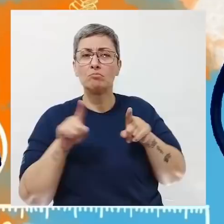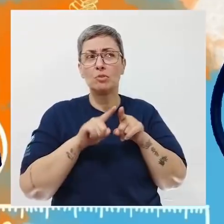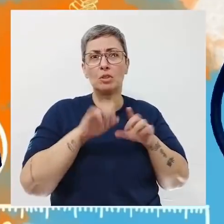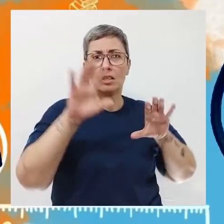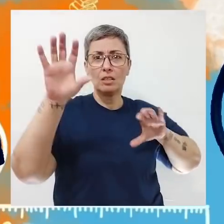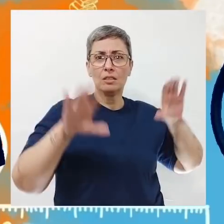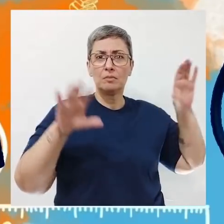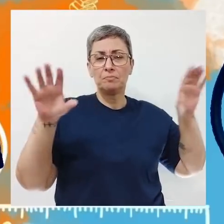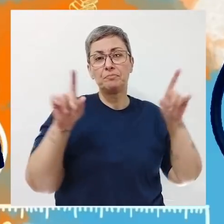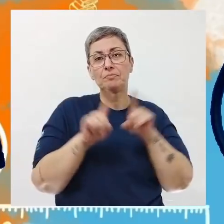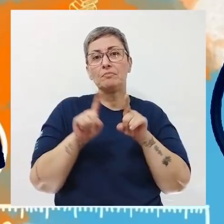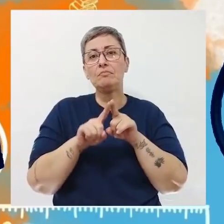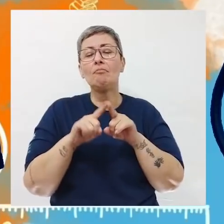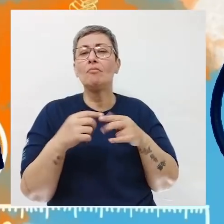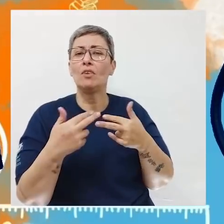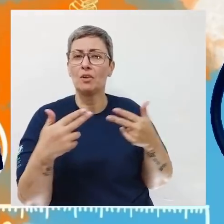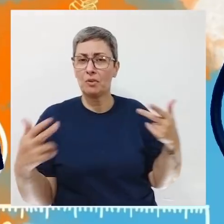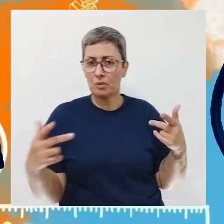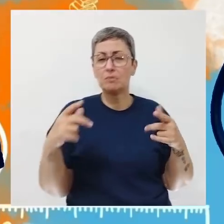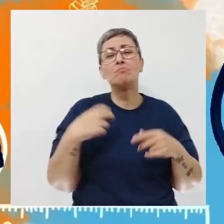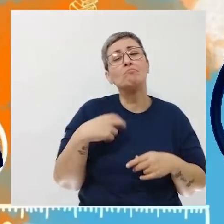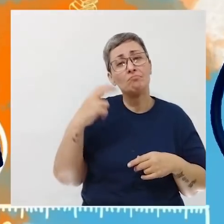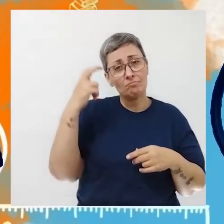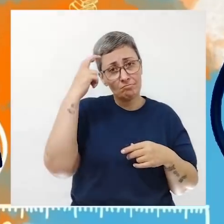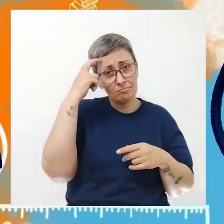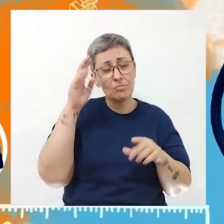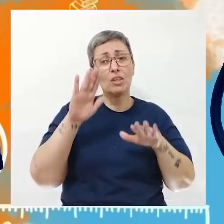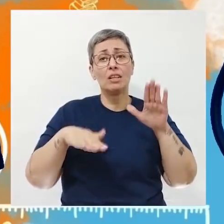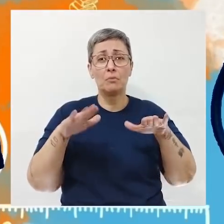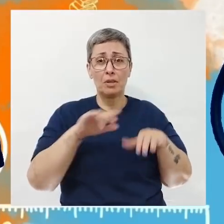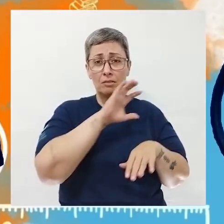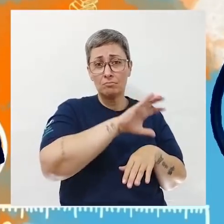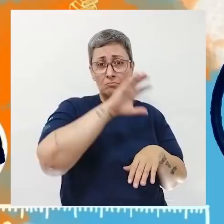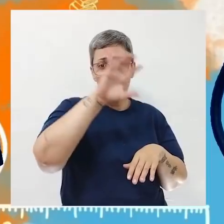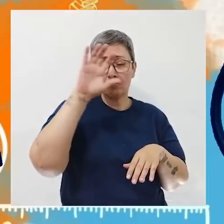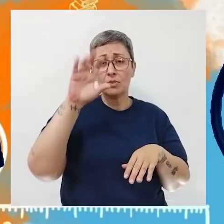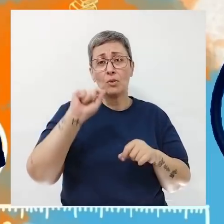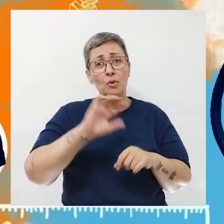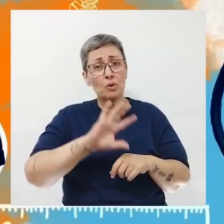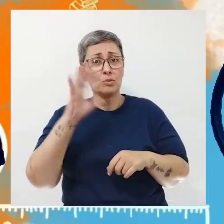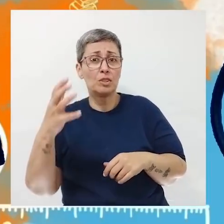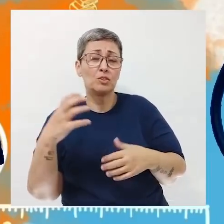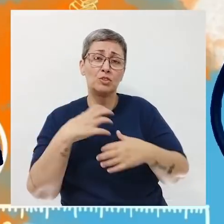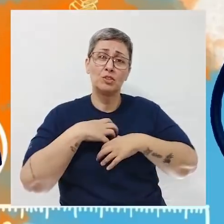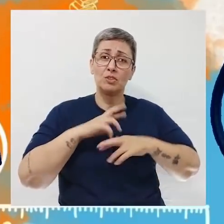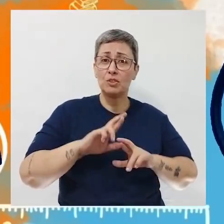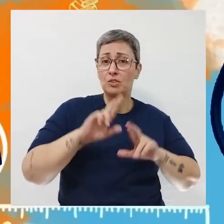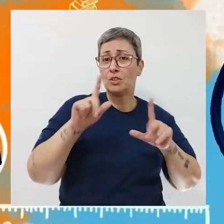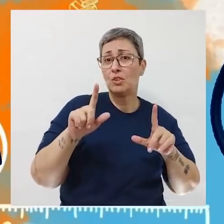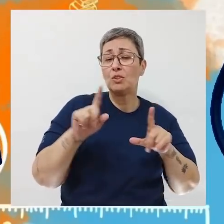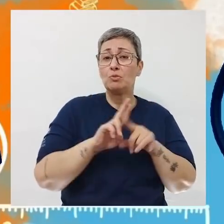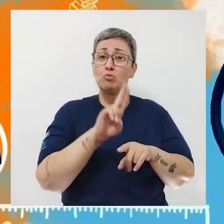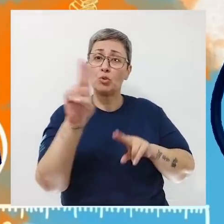com a região. Assim como muitas coisas da nossa cultura, também dependendo da região, acontece de outras formas, ou até mesmo